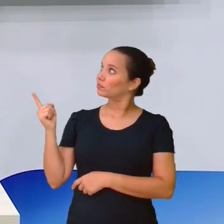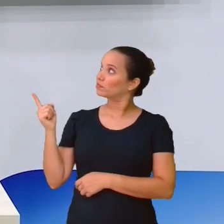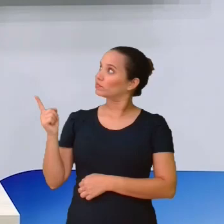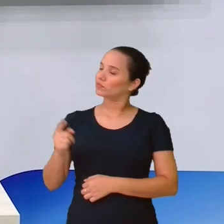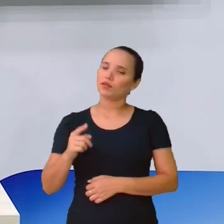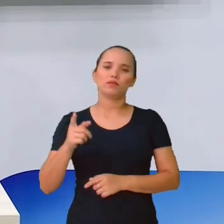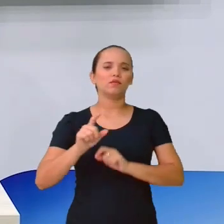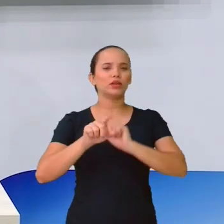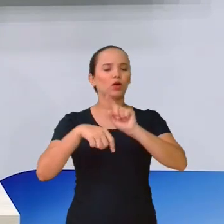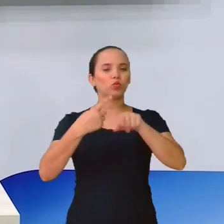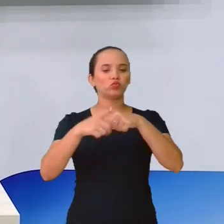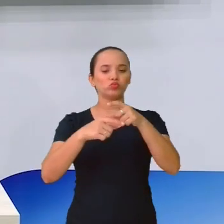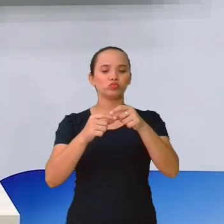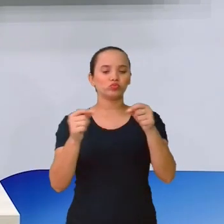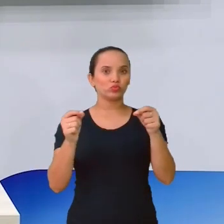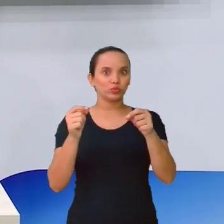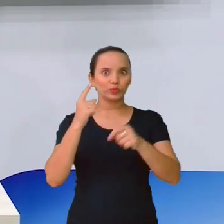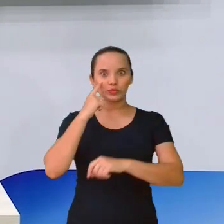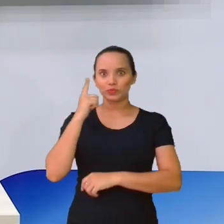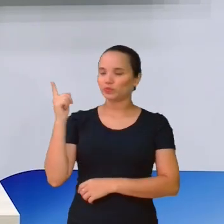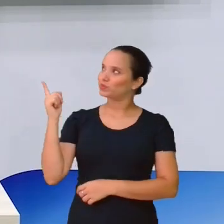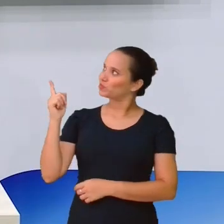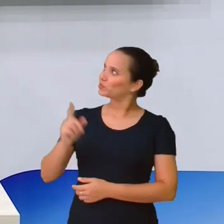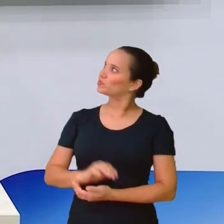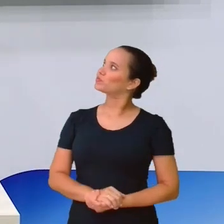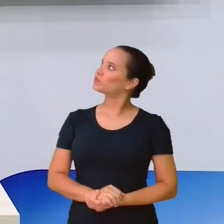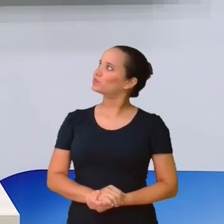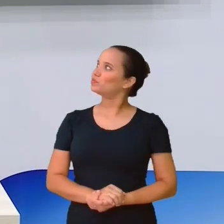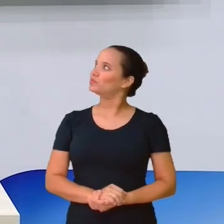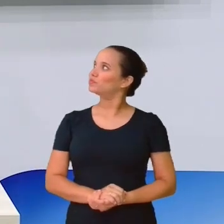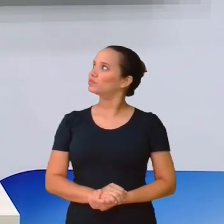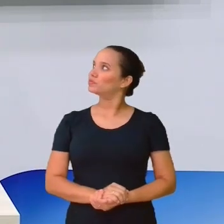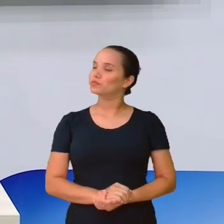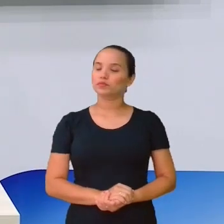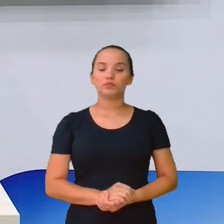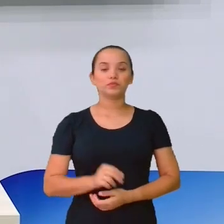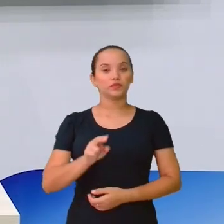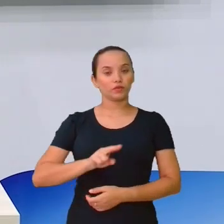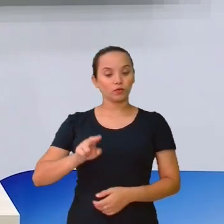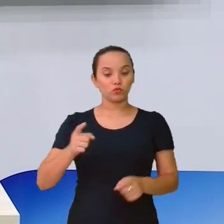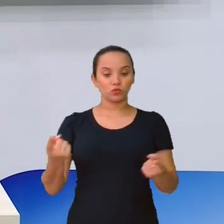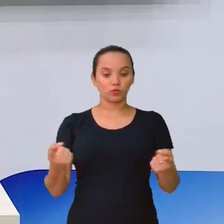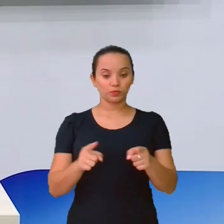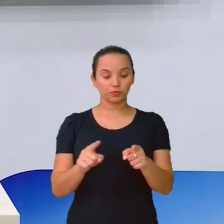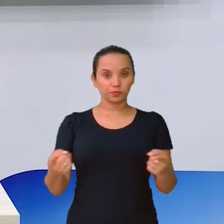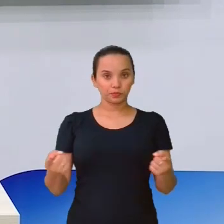um nozinho. A gente vai amarrar nosso palitinho.